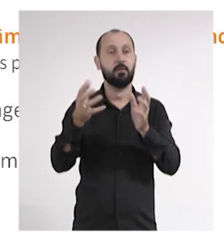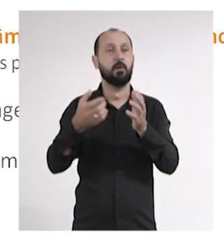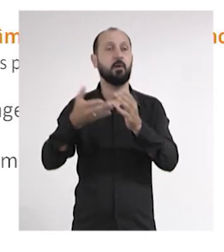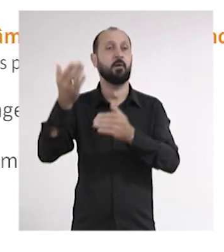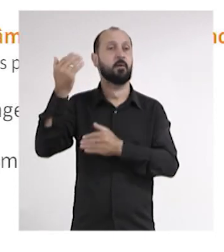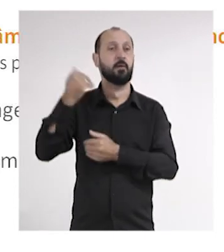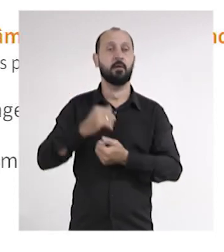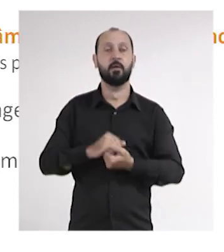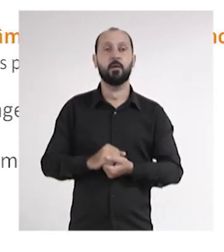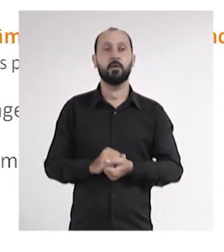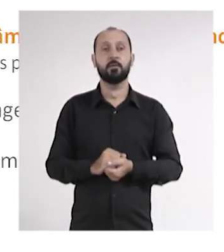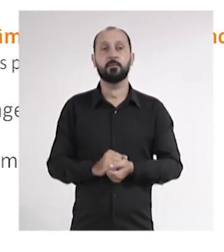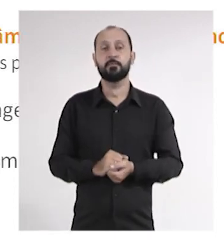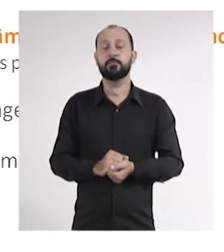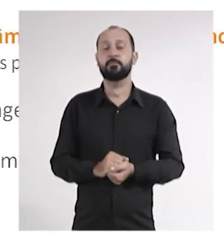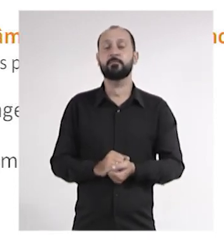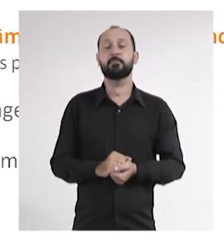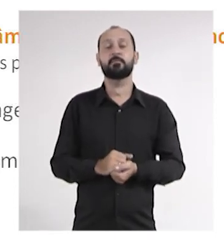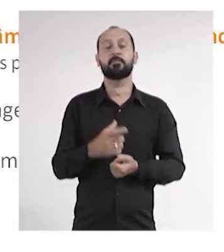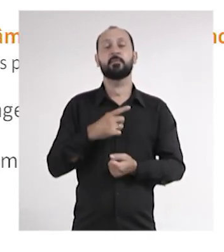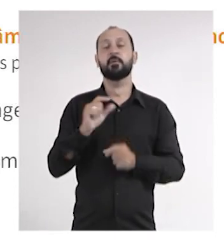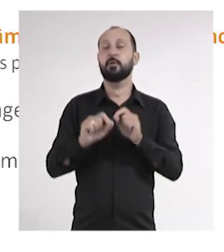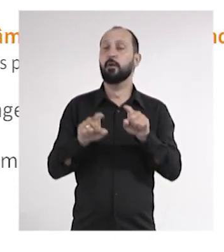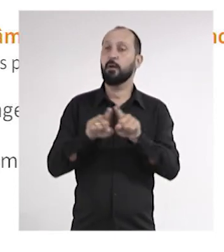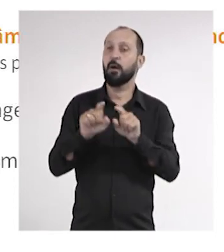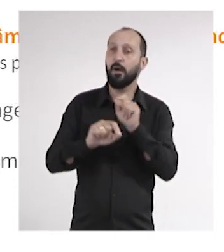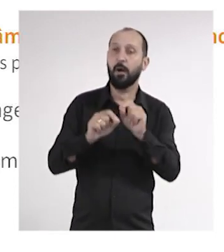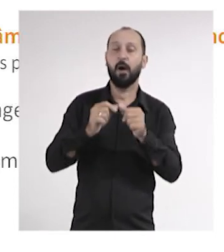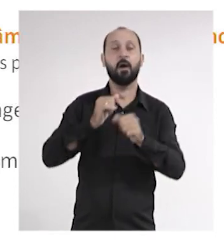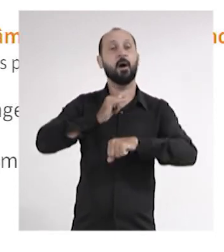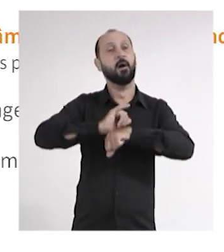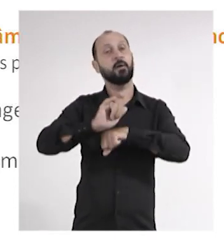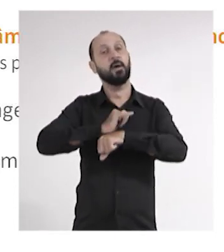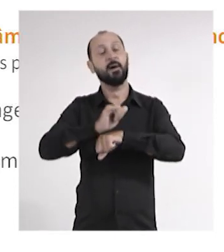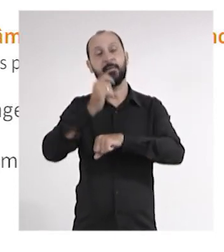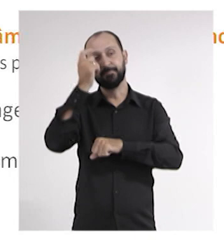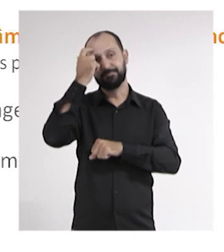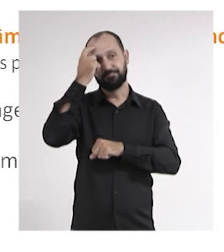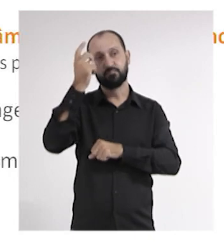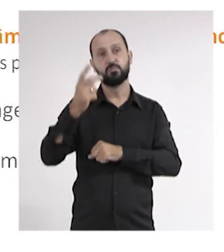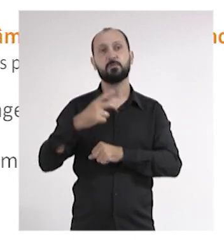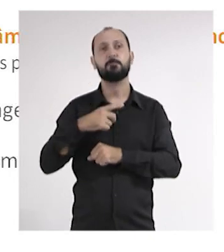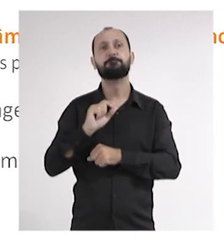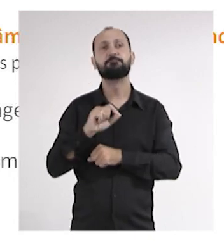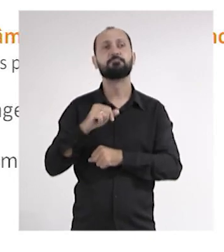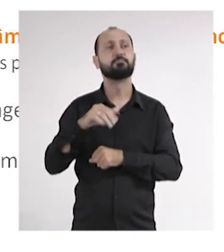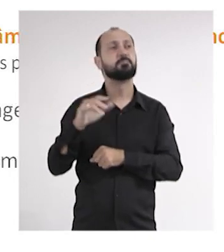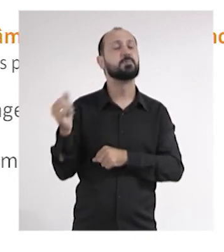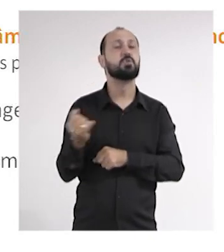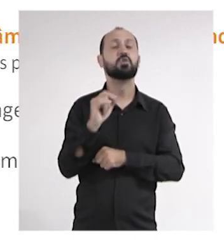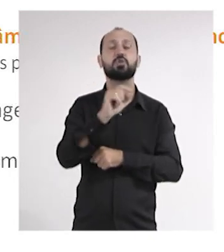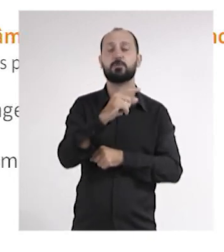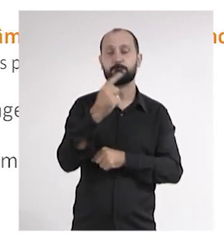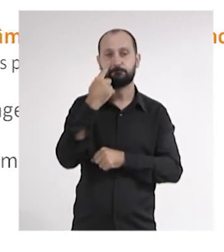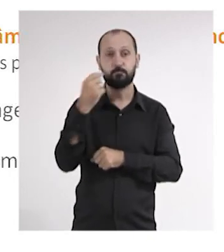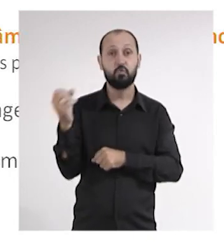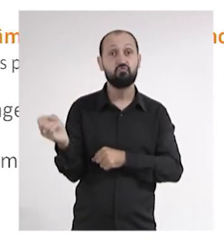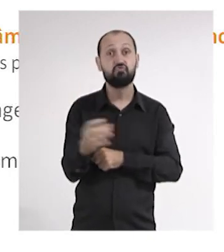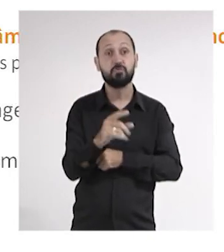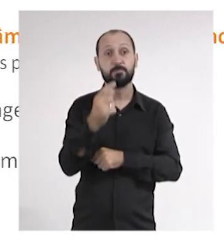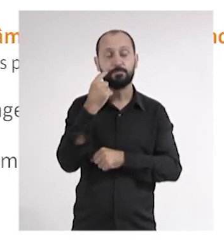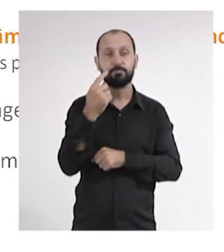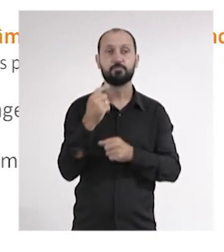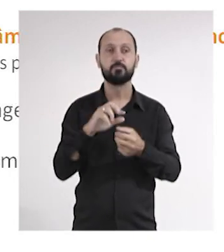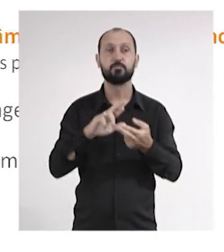outrora. Temos também um instrumento que considero particularmente uma das mais importantes inovações de